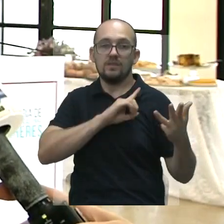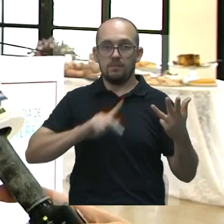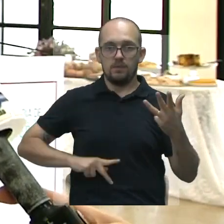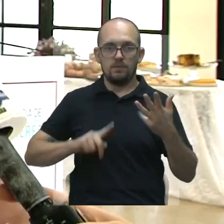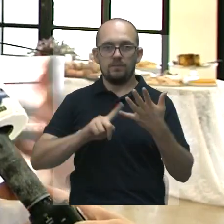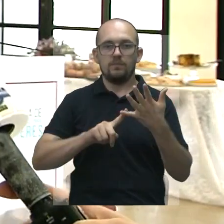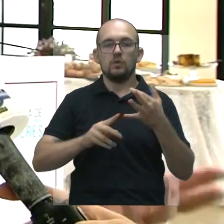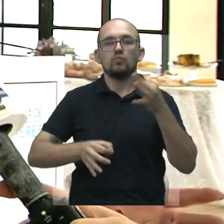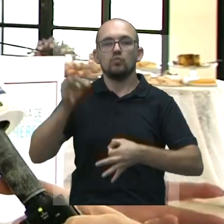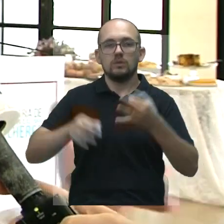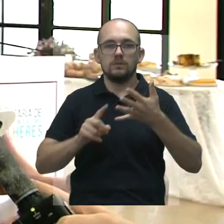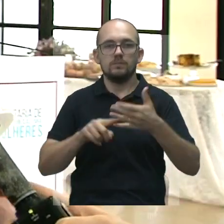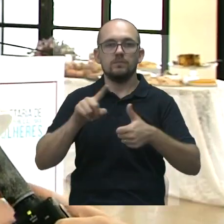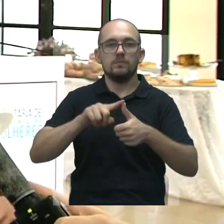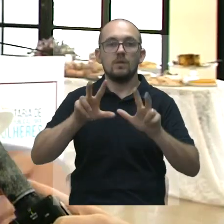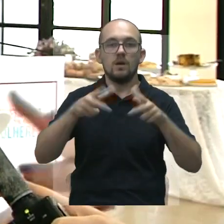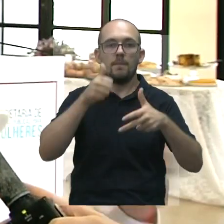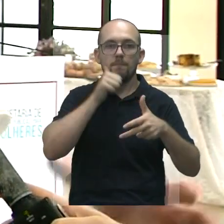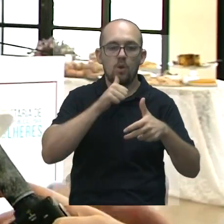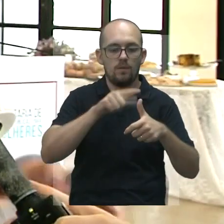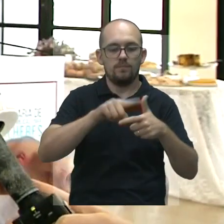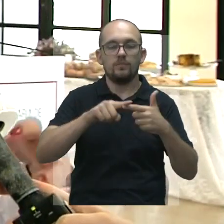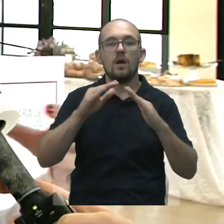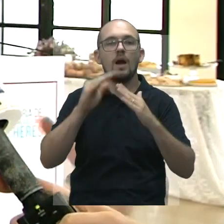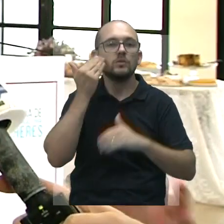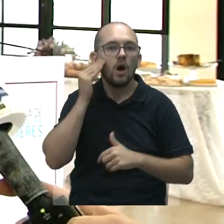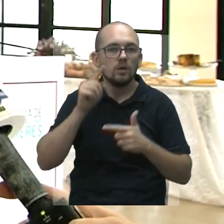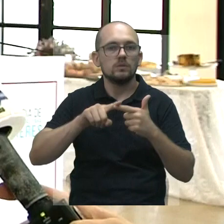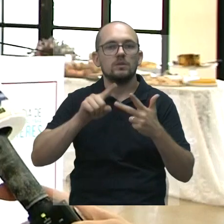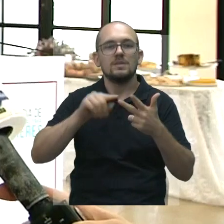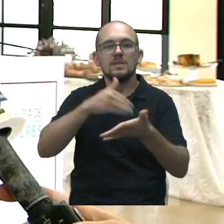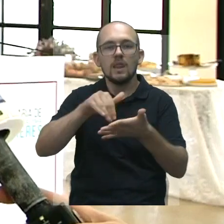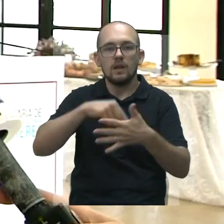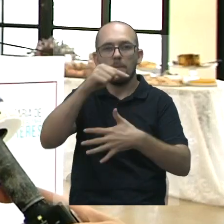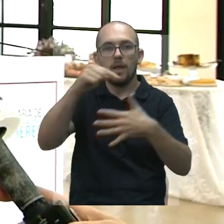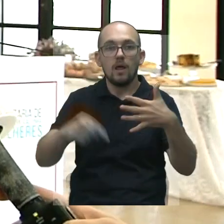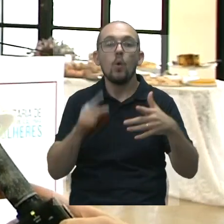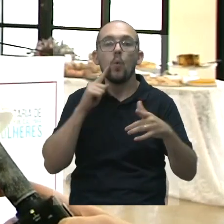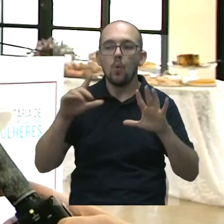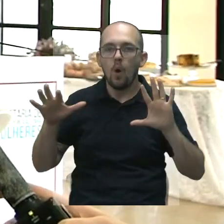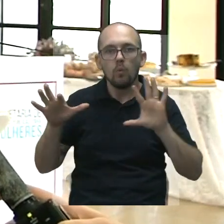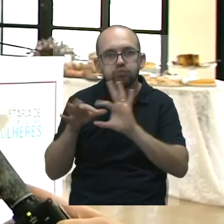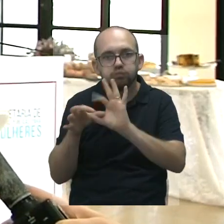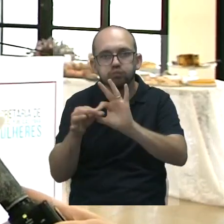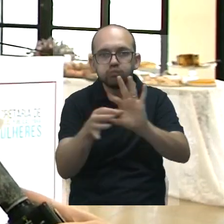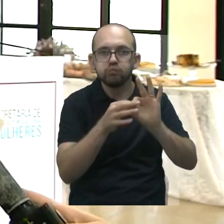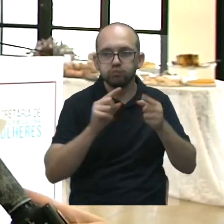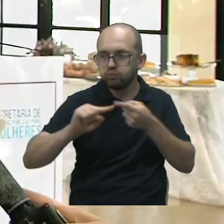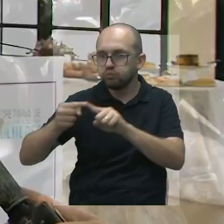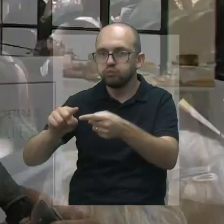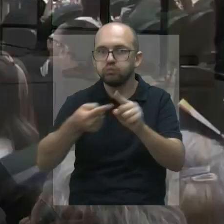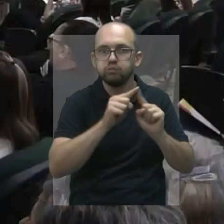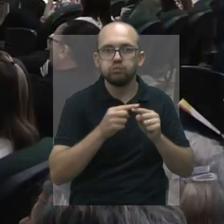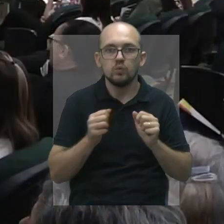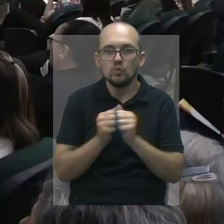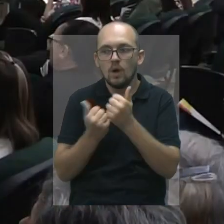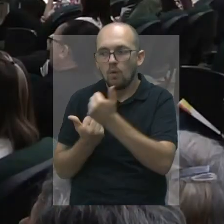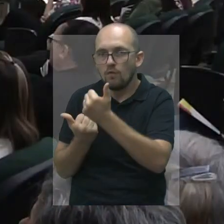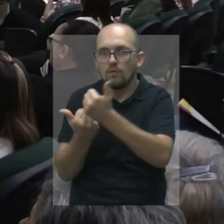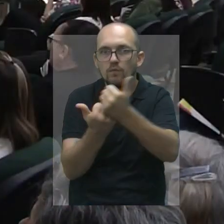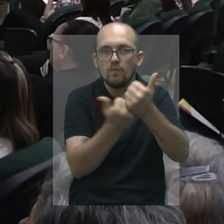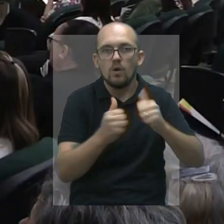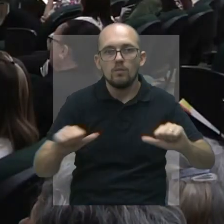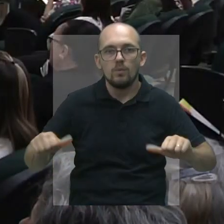Especial da Mulher, Casa Rosa, Secretaria. Então é uma rede que tem que estar a todo momento sendo fortalecida. Nos